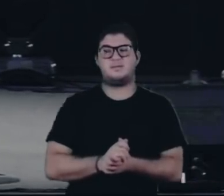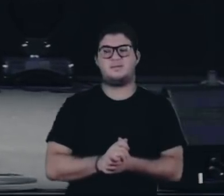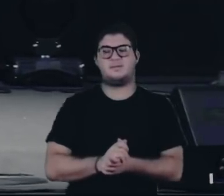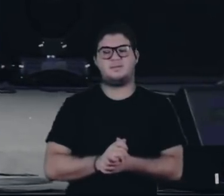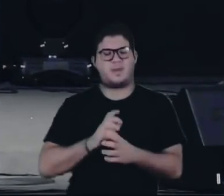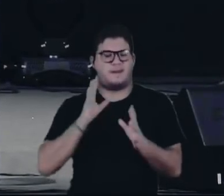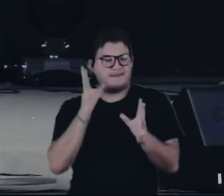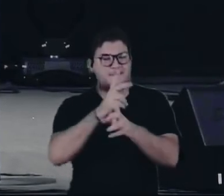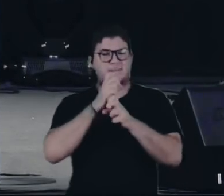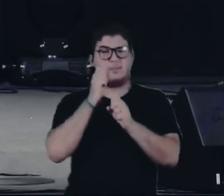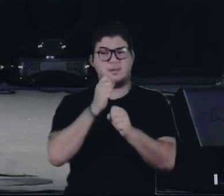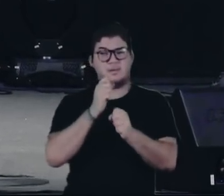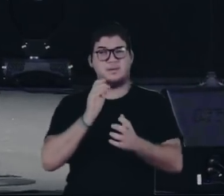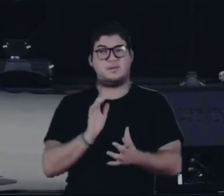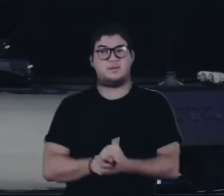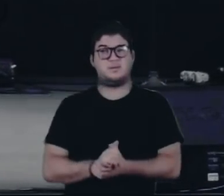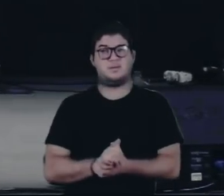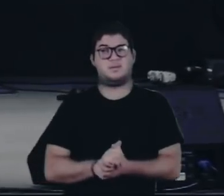forte.